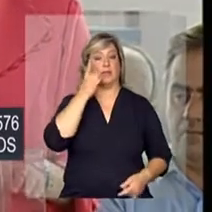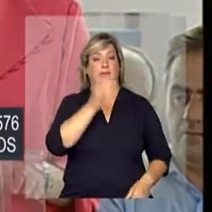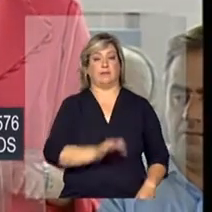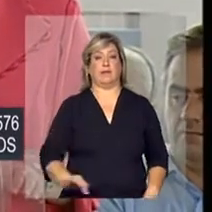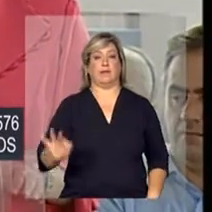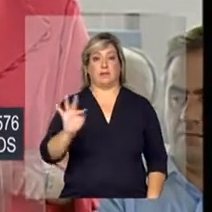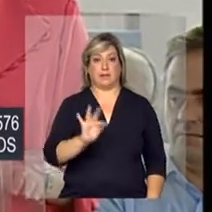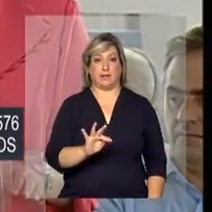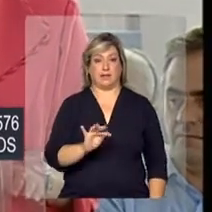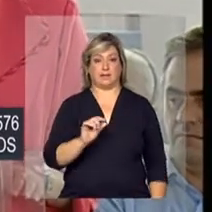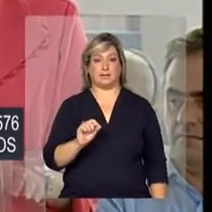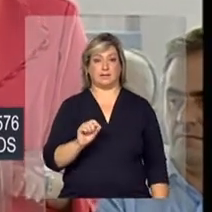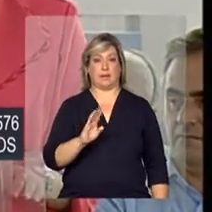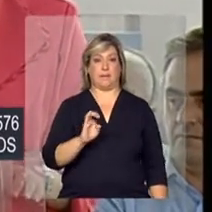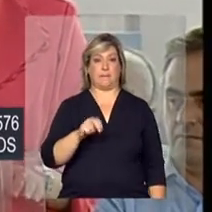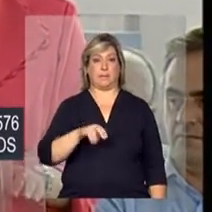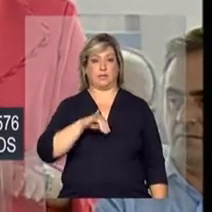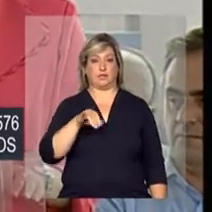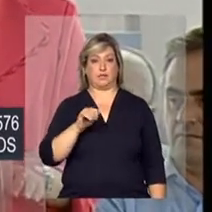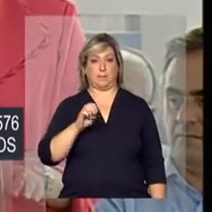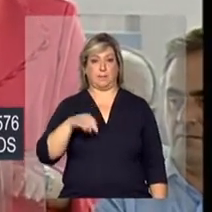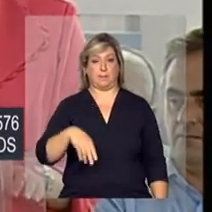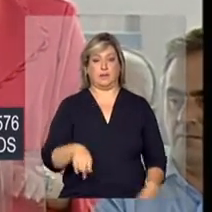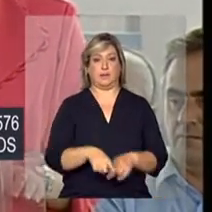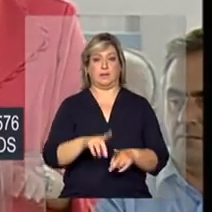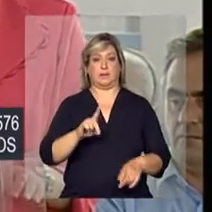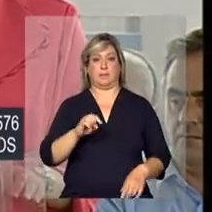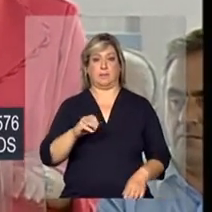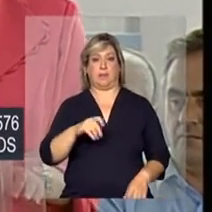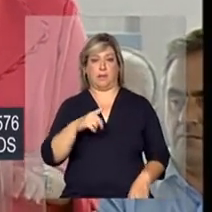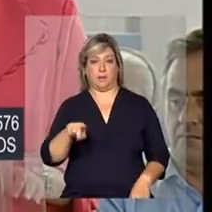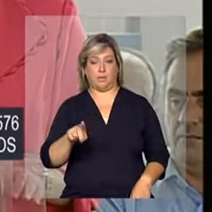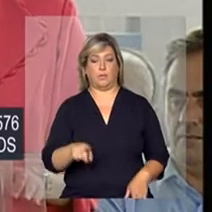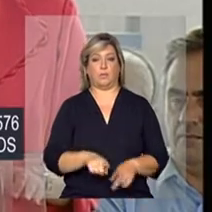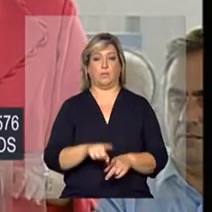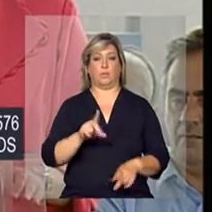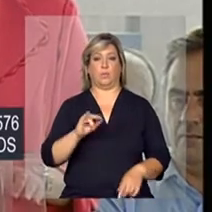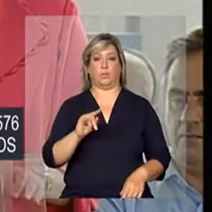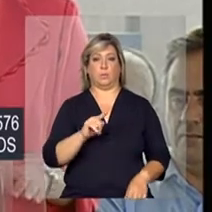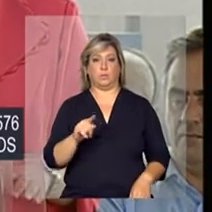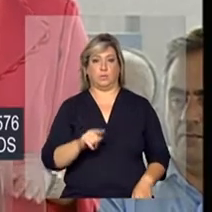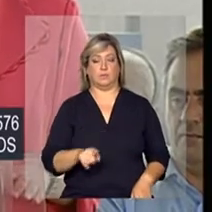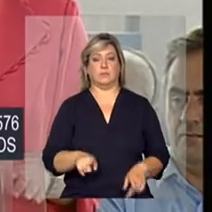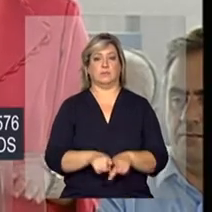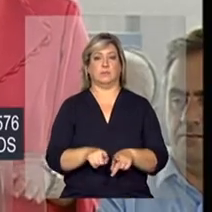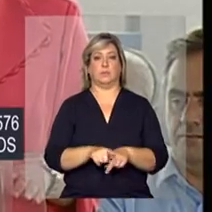federais, Benjamin Maranhão, Damião Feliciano, Luiz